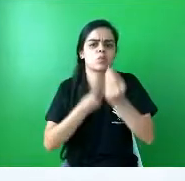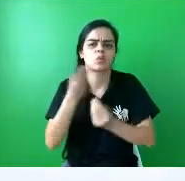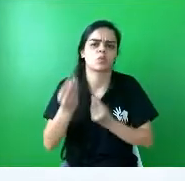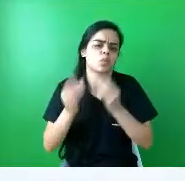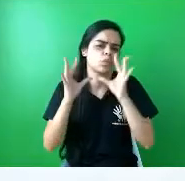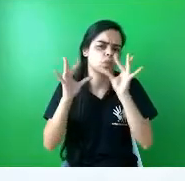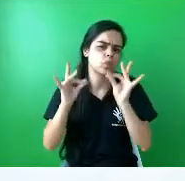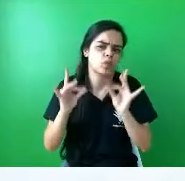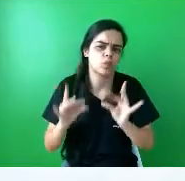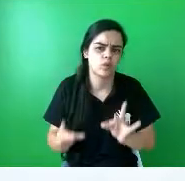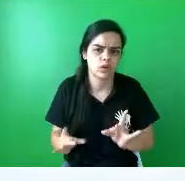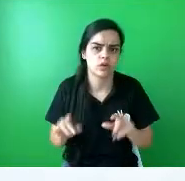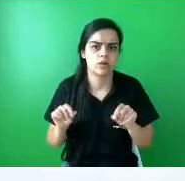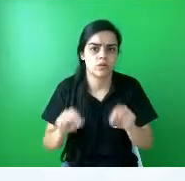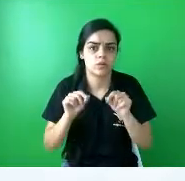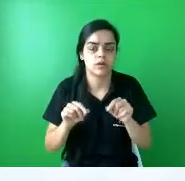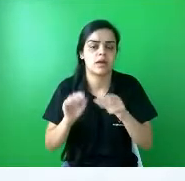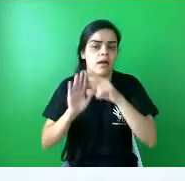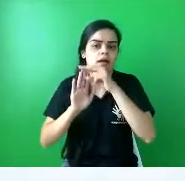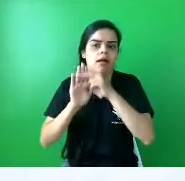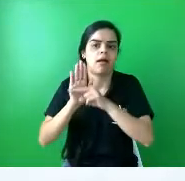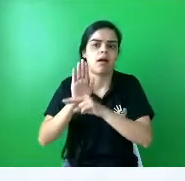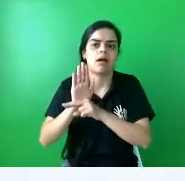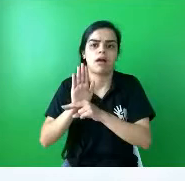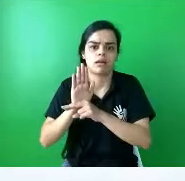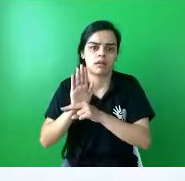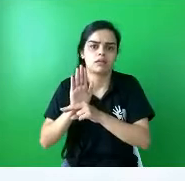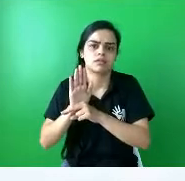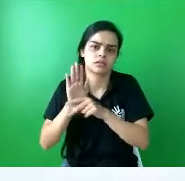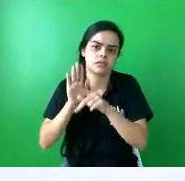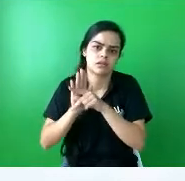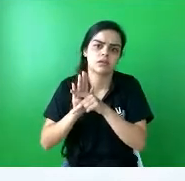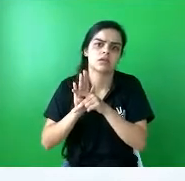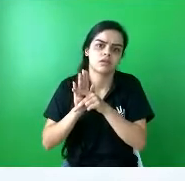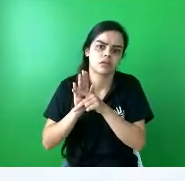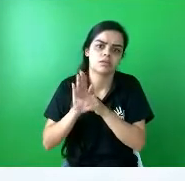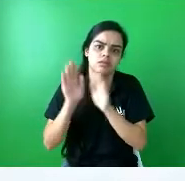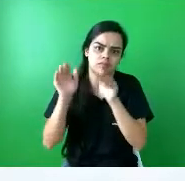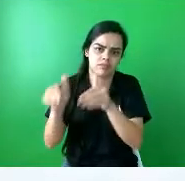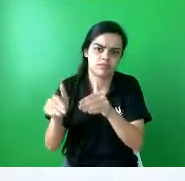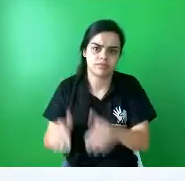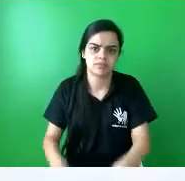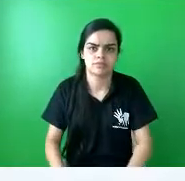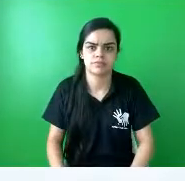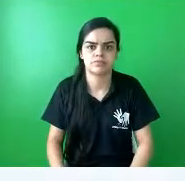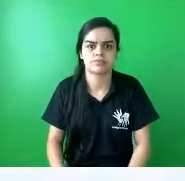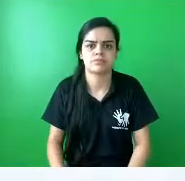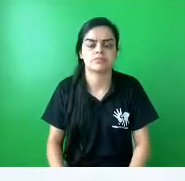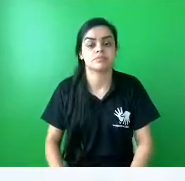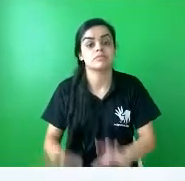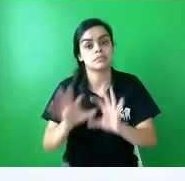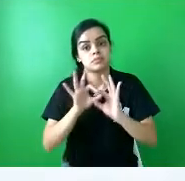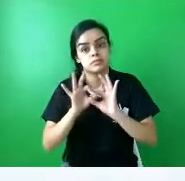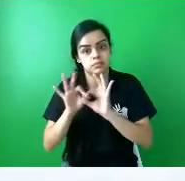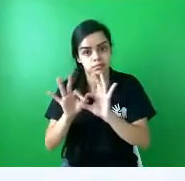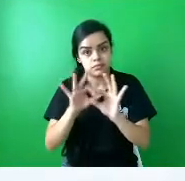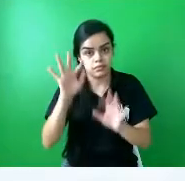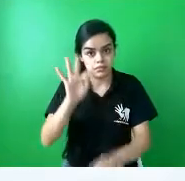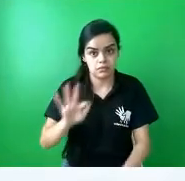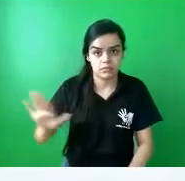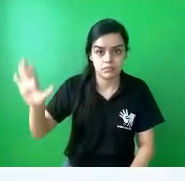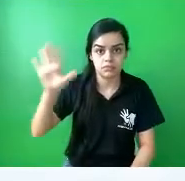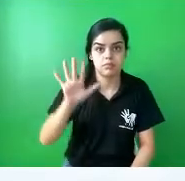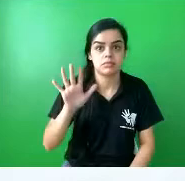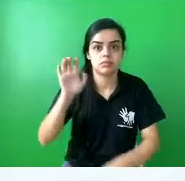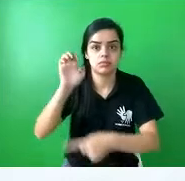mais ou menos, a parte das normas, em referência uma a outra, da norma da União, que é a norma federal, da norma estadual e